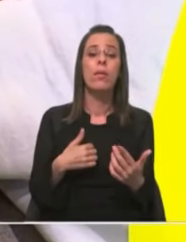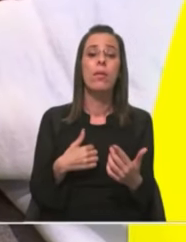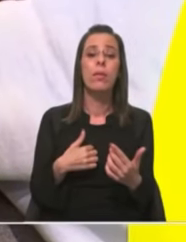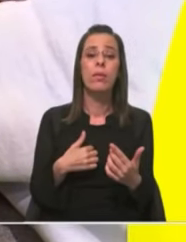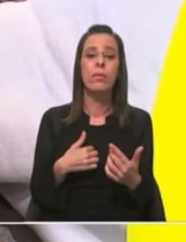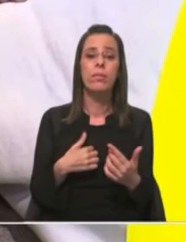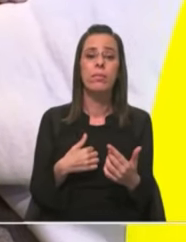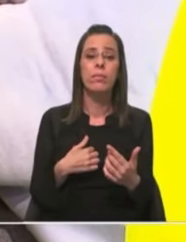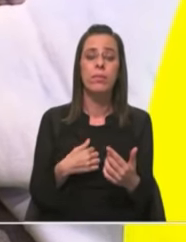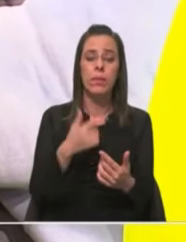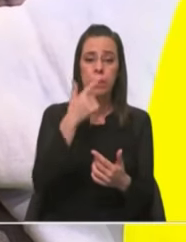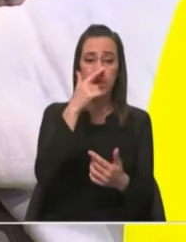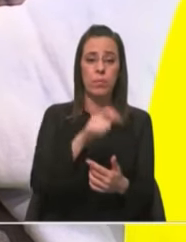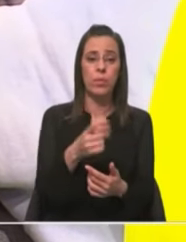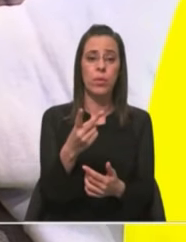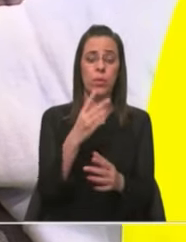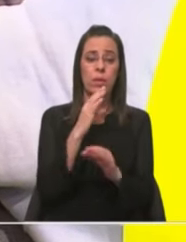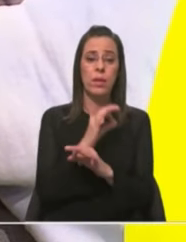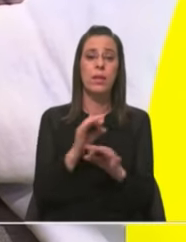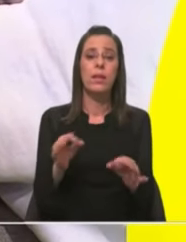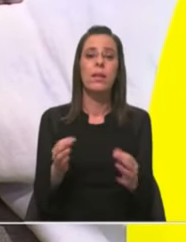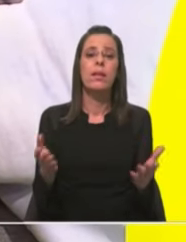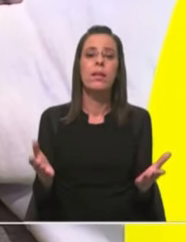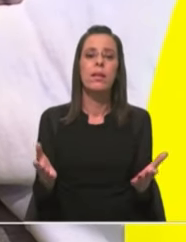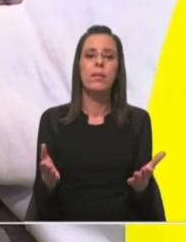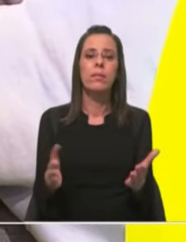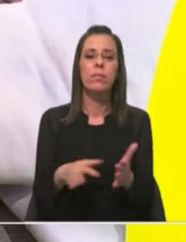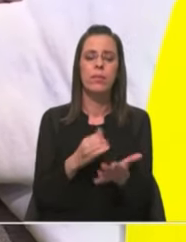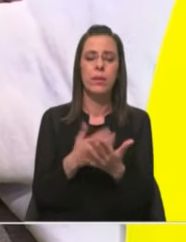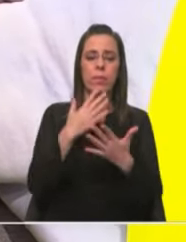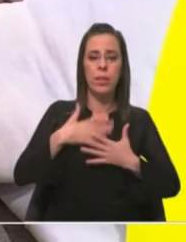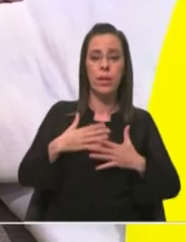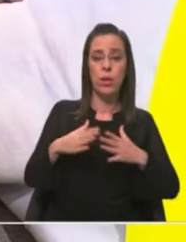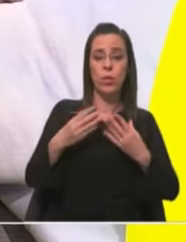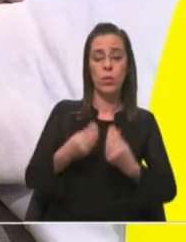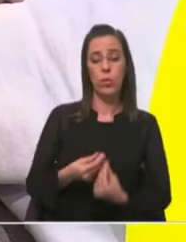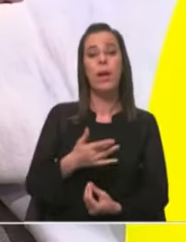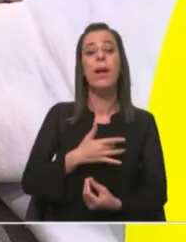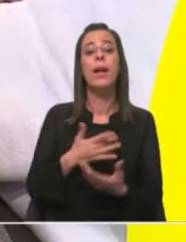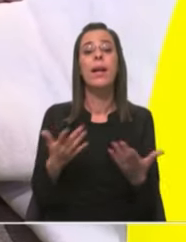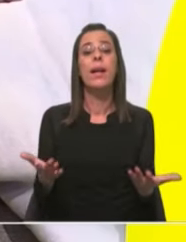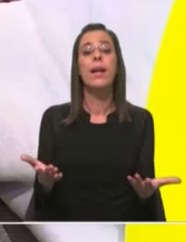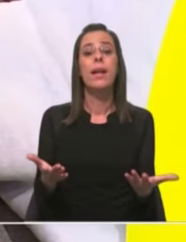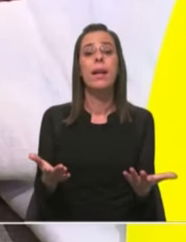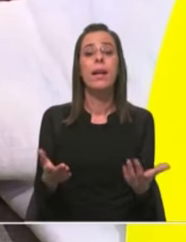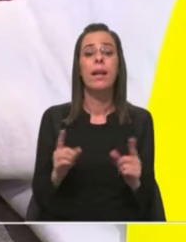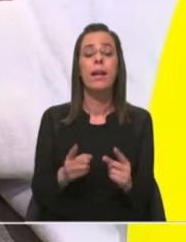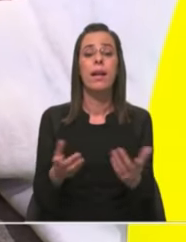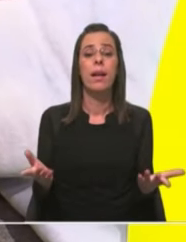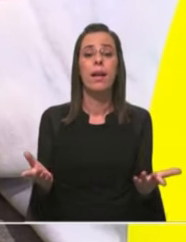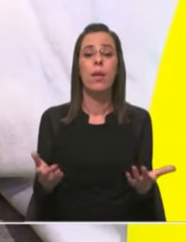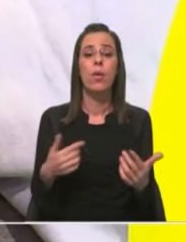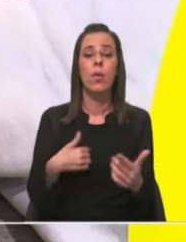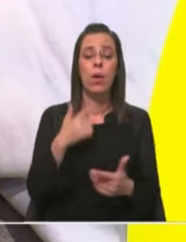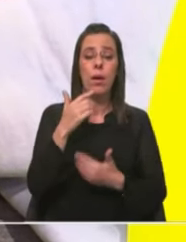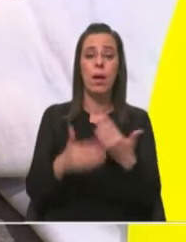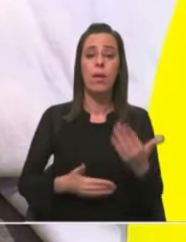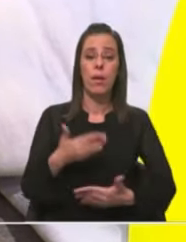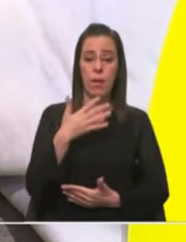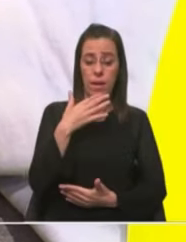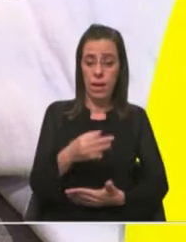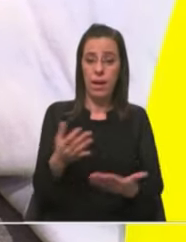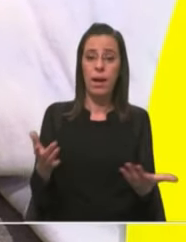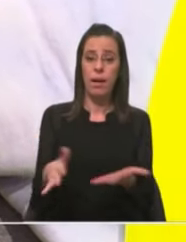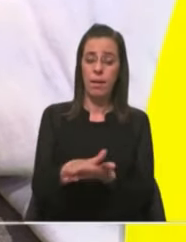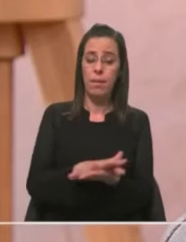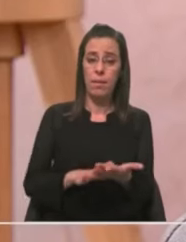Tenho duas pessoas incríveis que sempre me deram tudo, acima de tudo o amor. Ah, que, sim, é, que, é, que eu continuo a acreditar que é